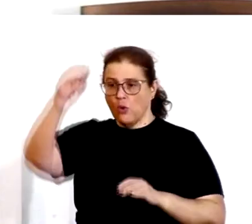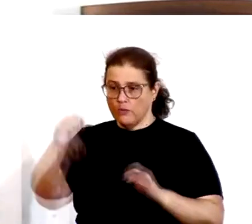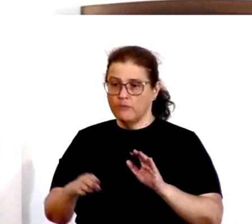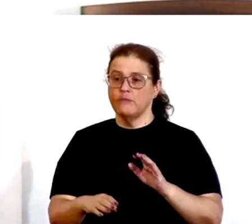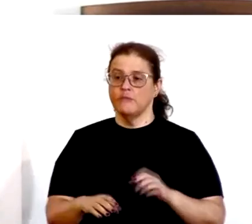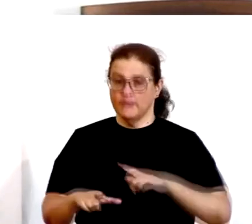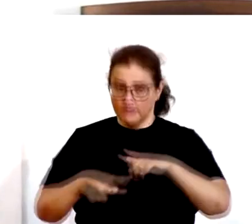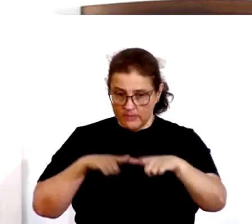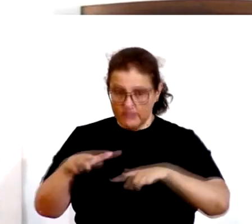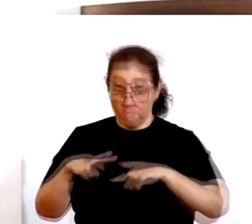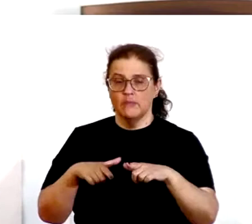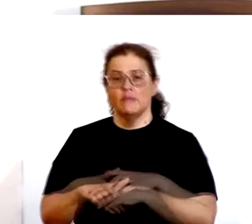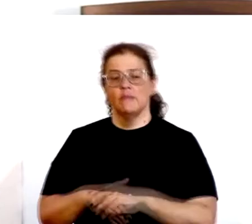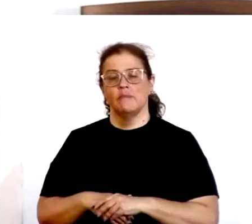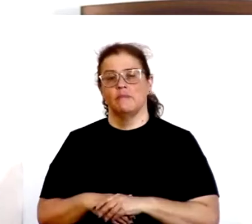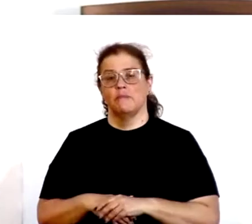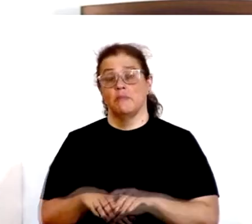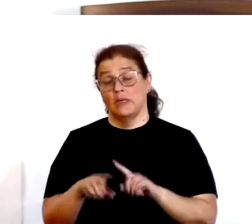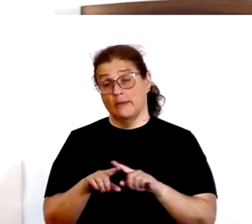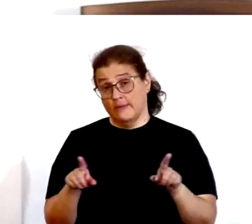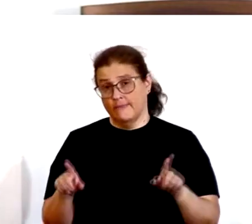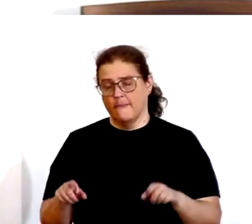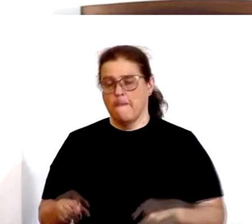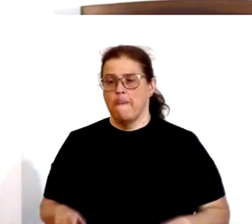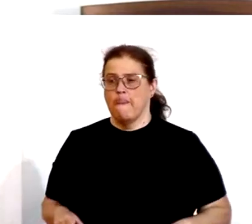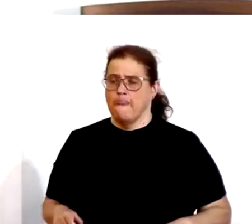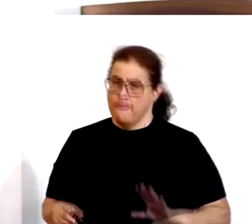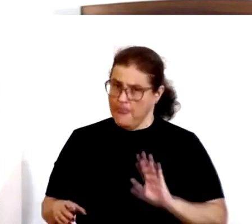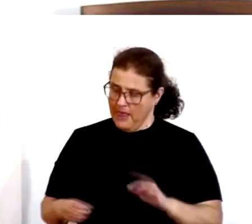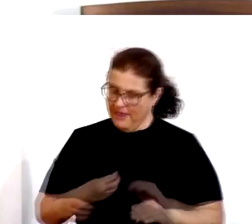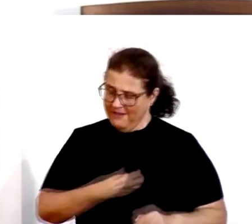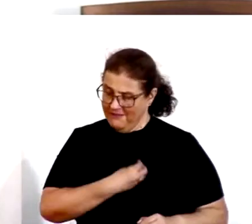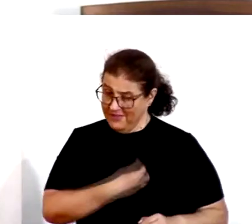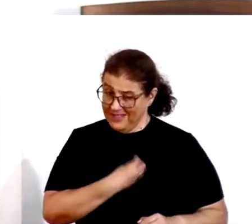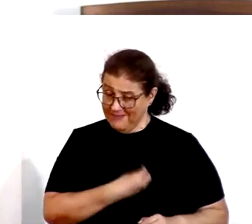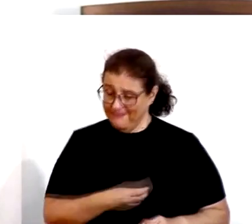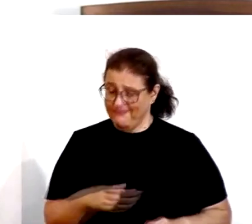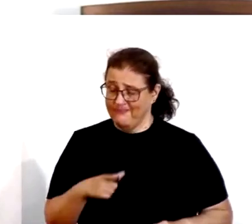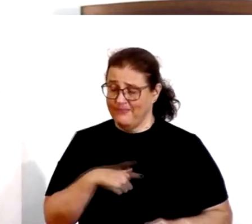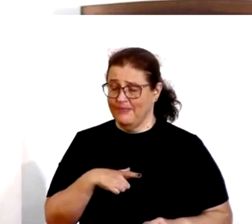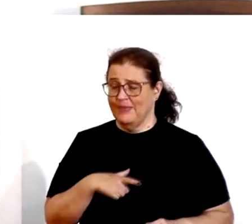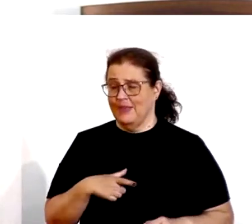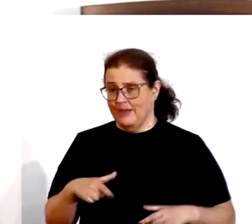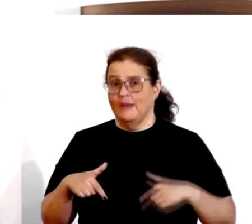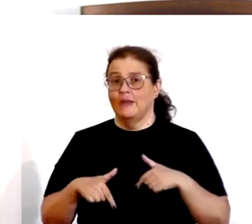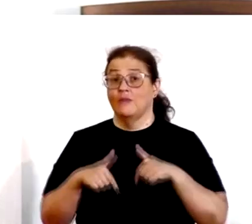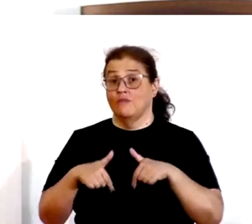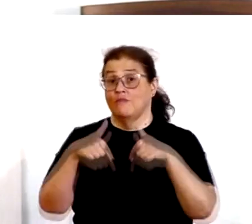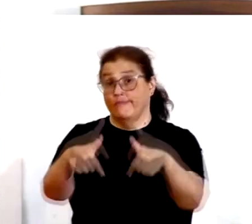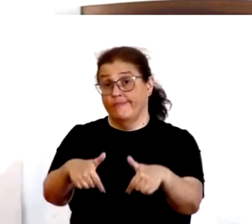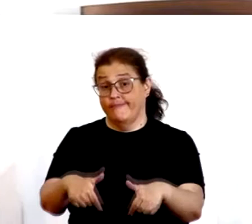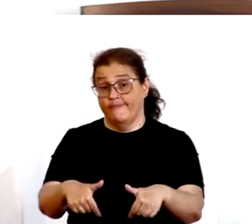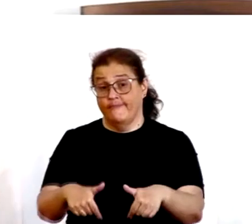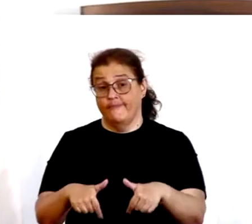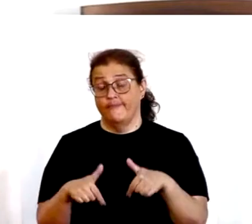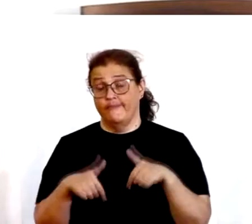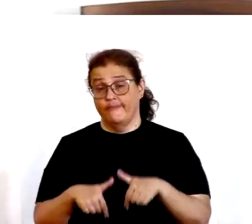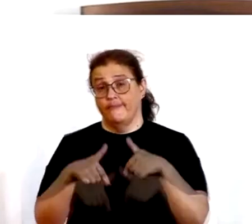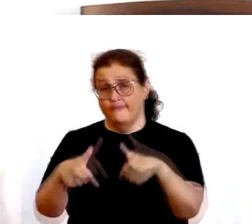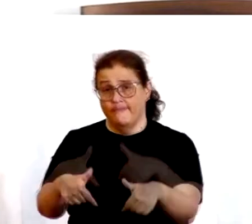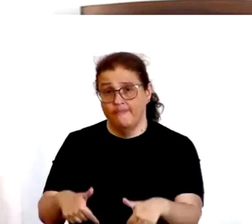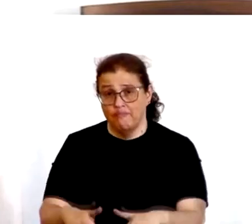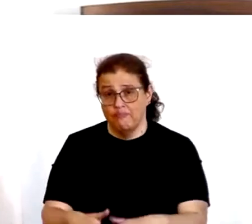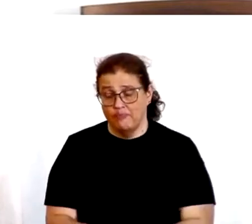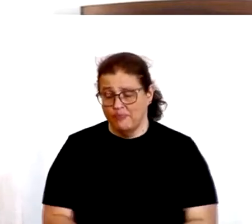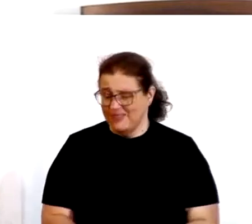vocês. Mas, ao longo da caminhada, haverão lutas. Ao longo da caminhada, haverão